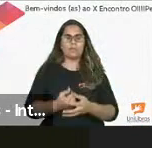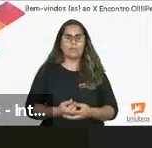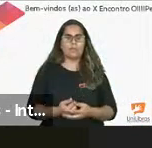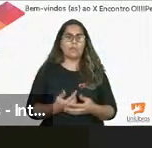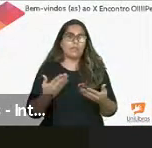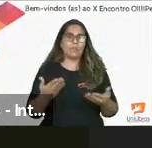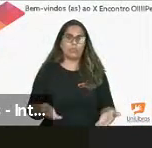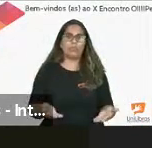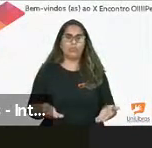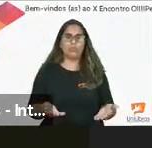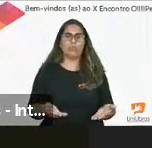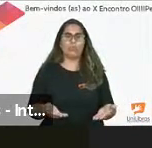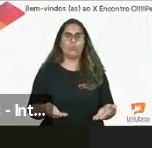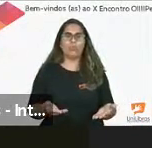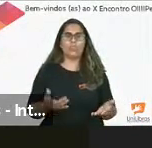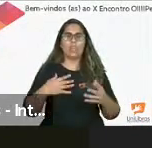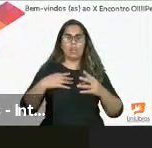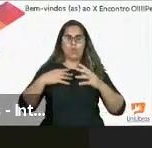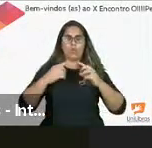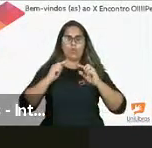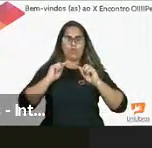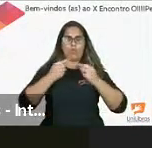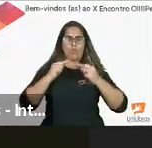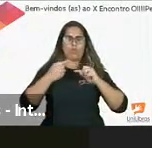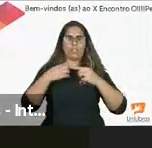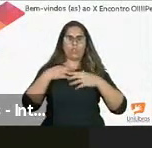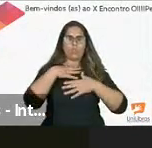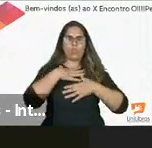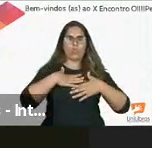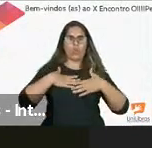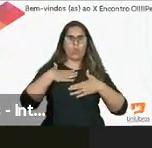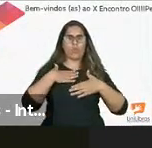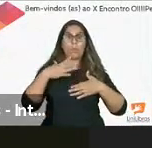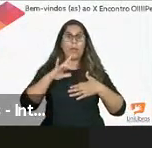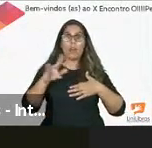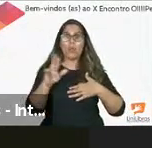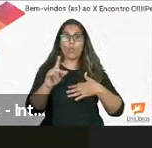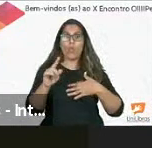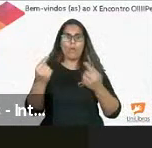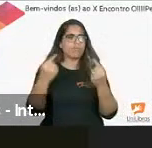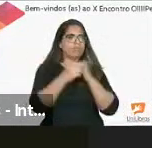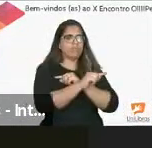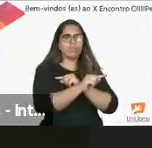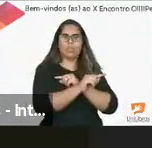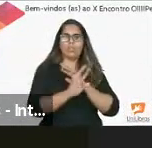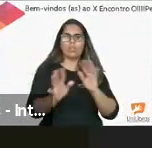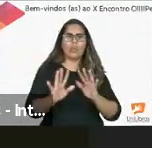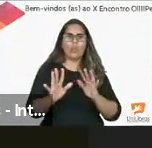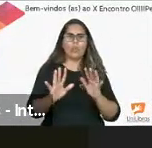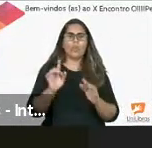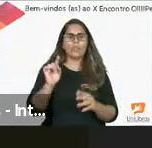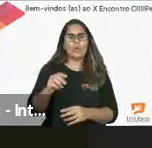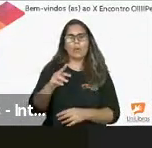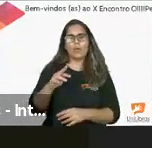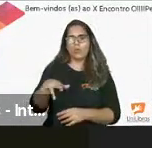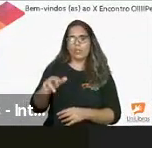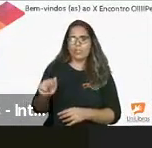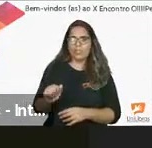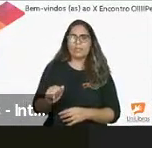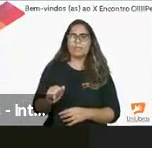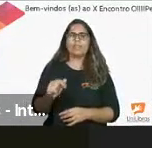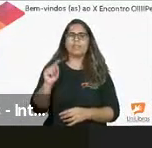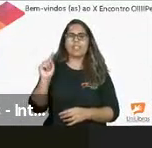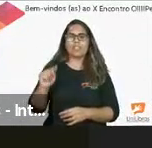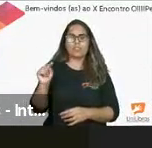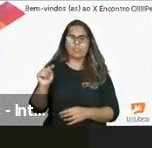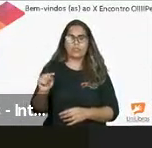isso desintegra, tem uma modificação, mas não é um equívoco. E aí o Maturana, a partir